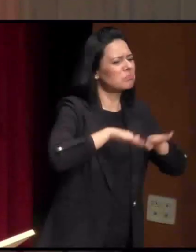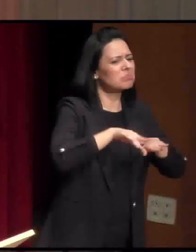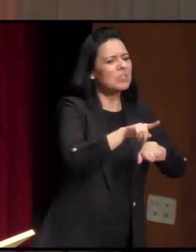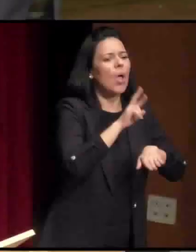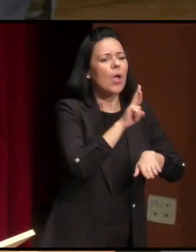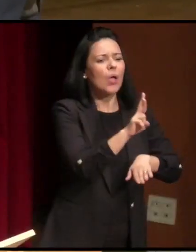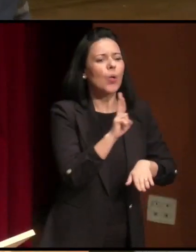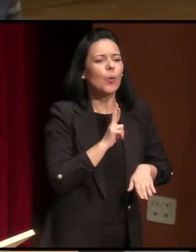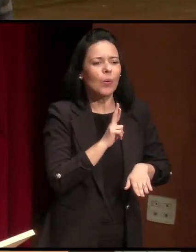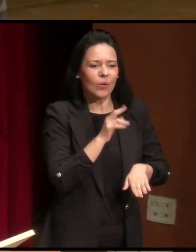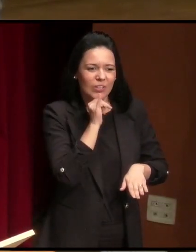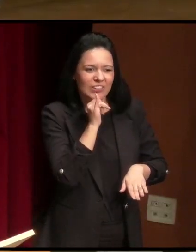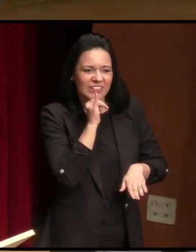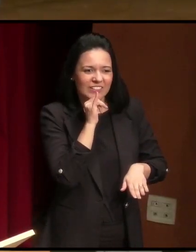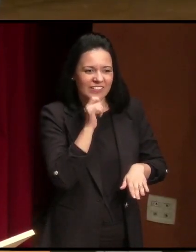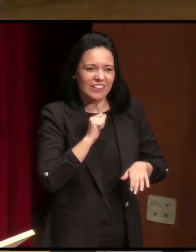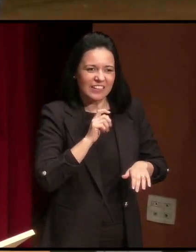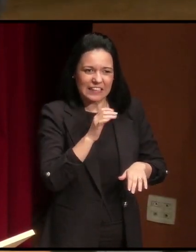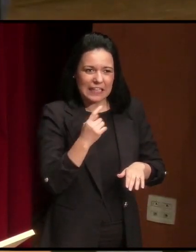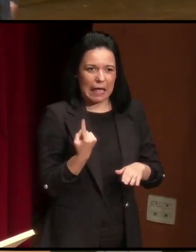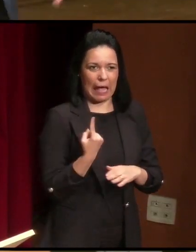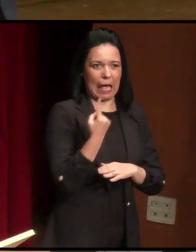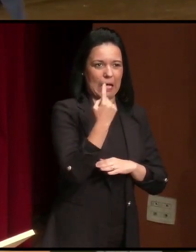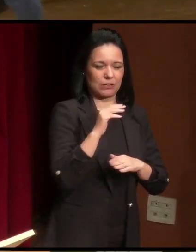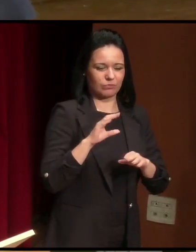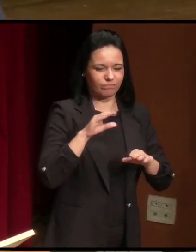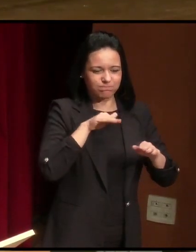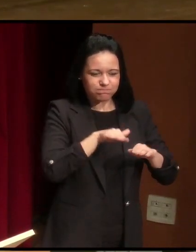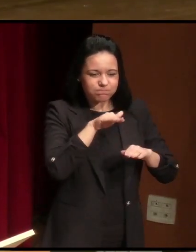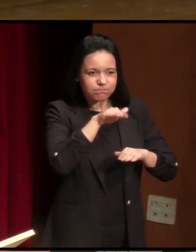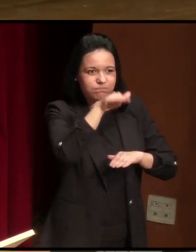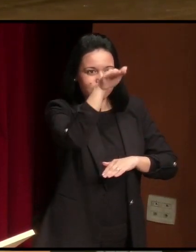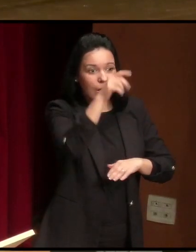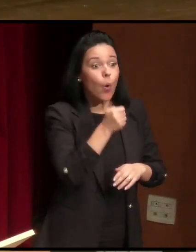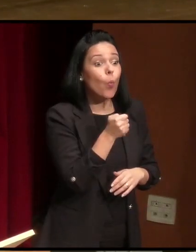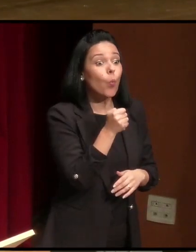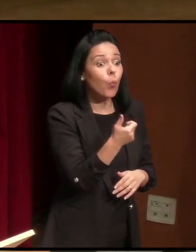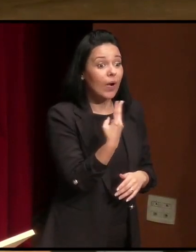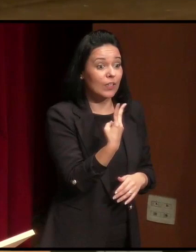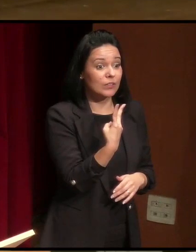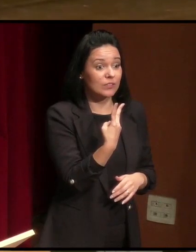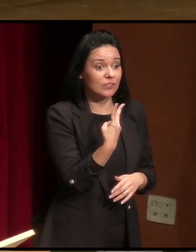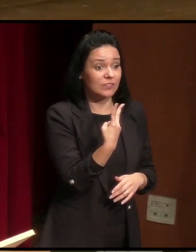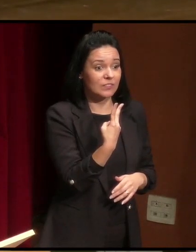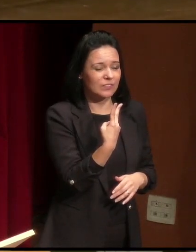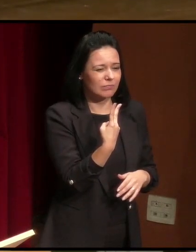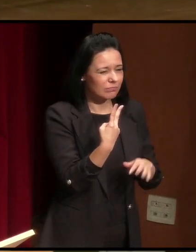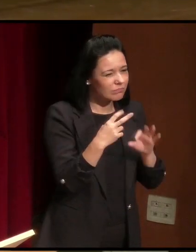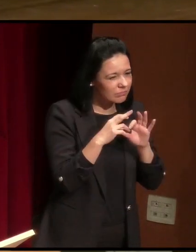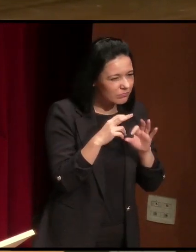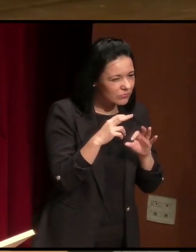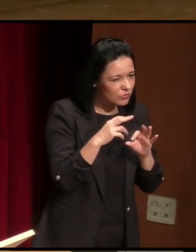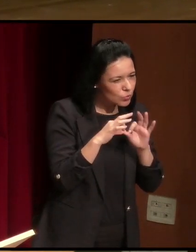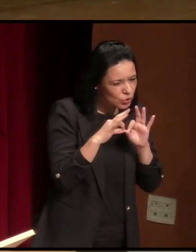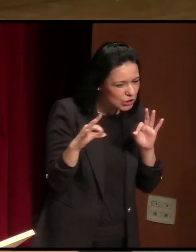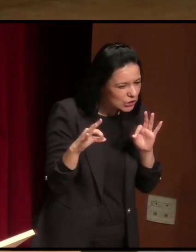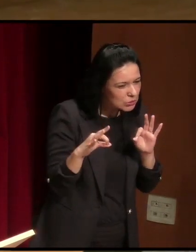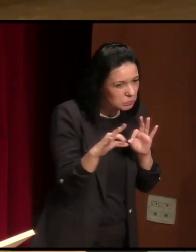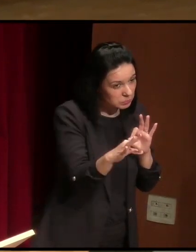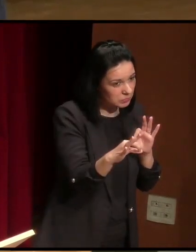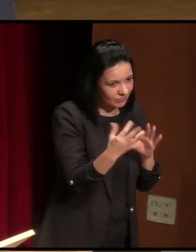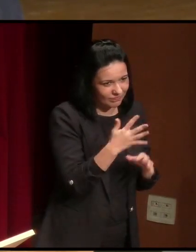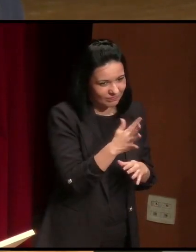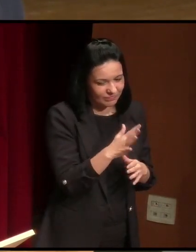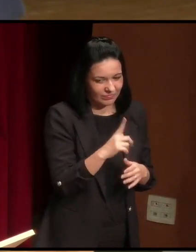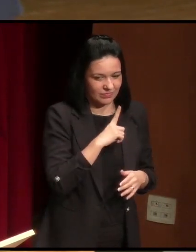tamanho da Bíblia em Braille? Vocês quantos... é diferente. 2 metros, é quase metros. Isso, né? É quase isso, 1,80, é. Né, por aí, então 1,75. A